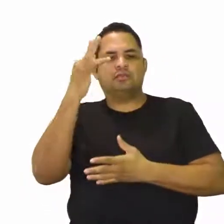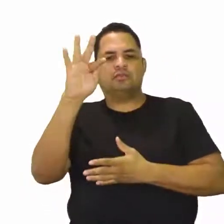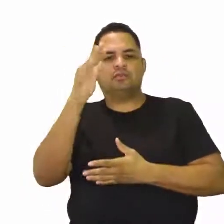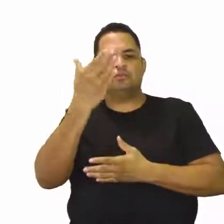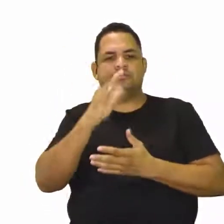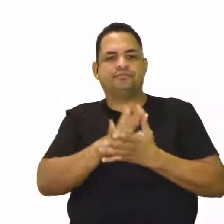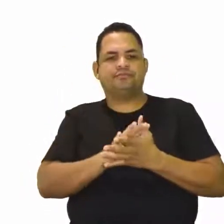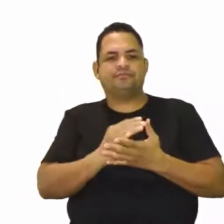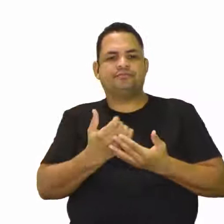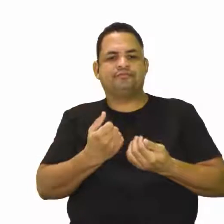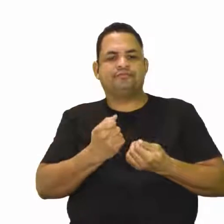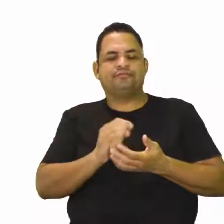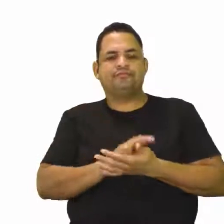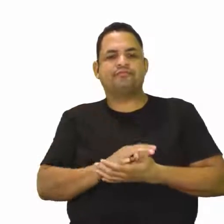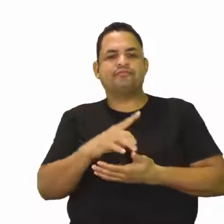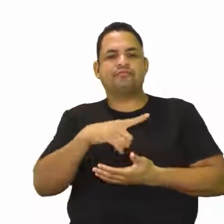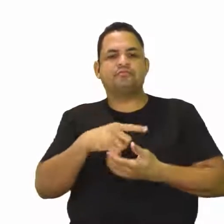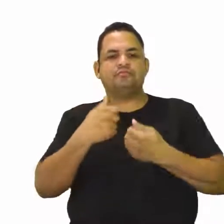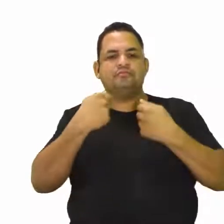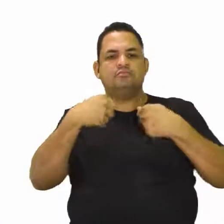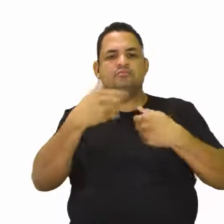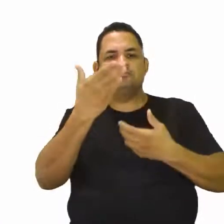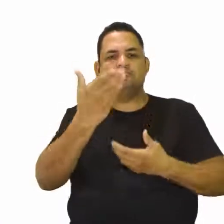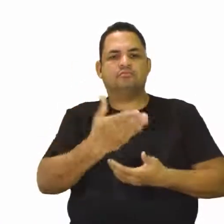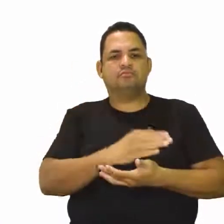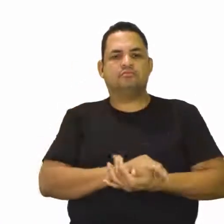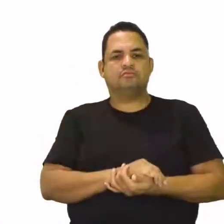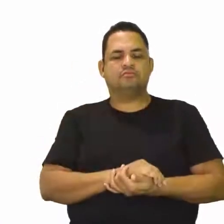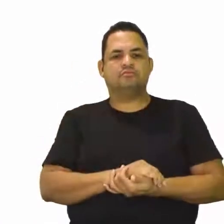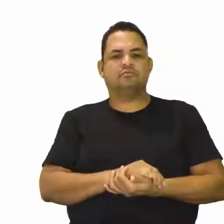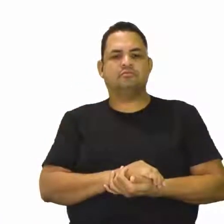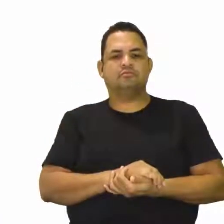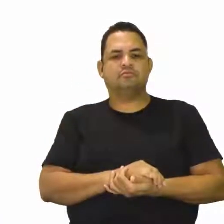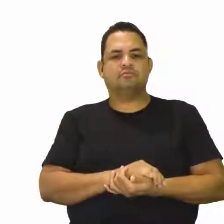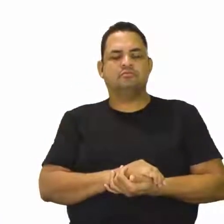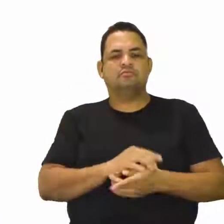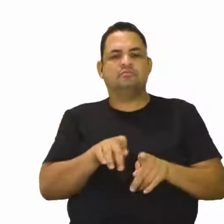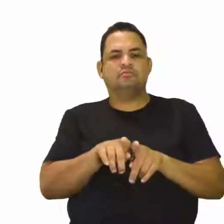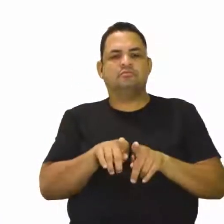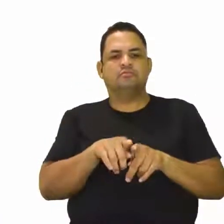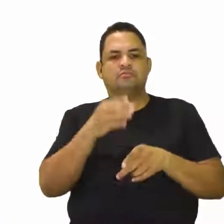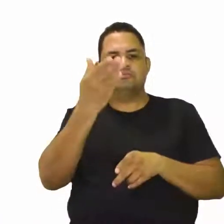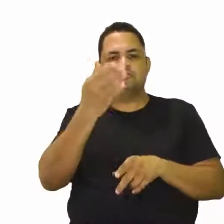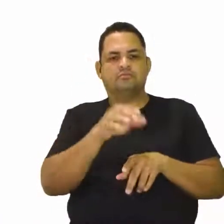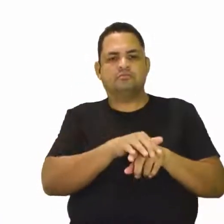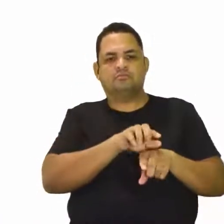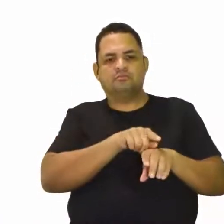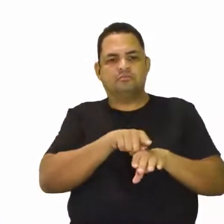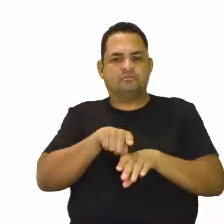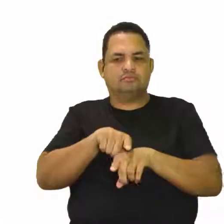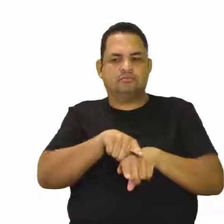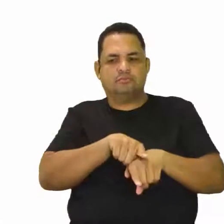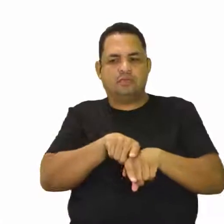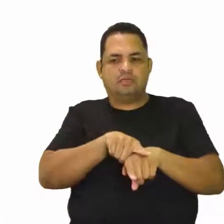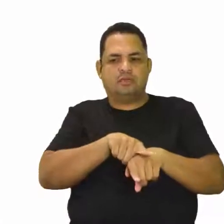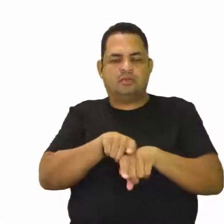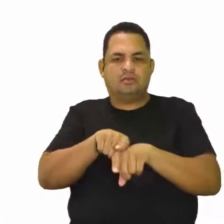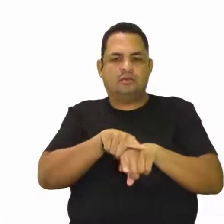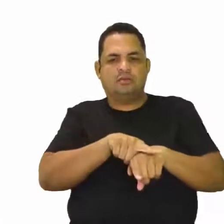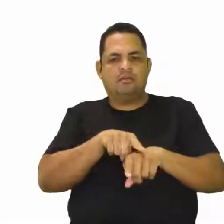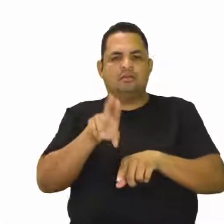verdade, ele domina. Olha lá. E também os tanques, os Panzer, que